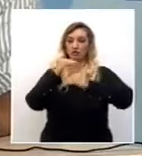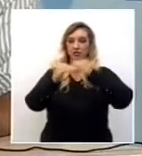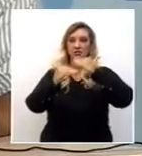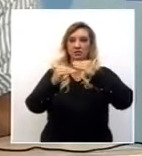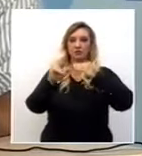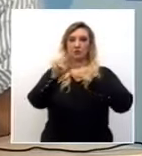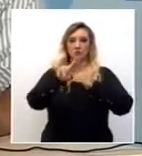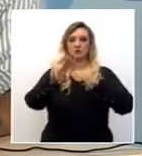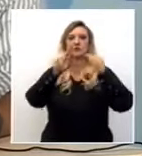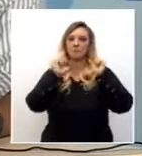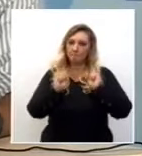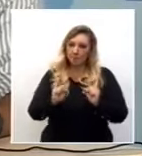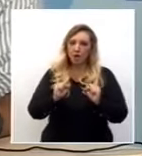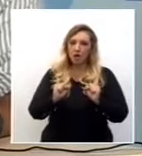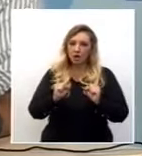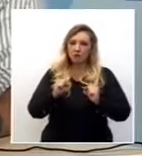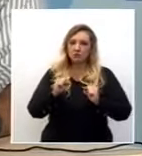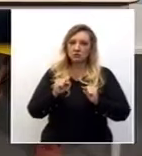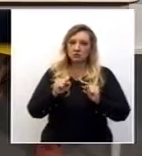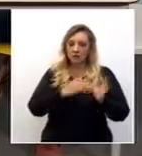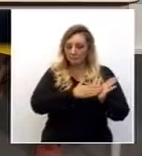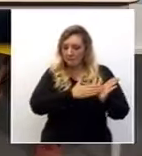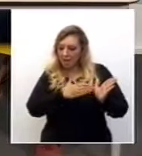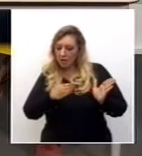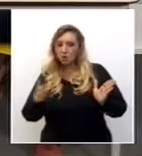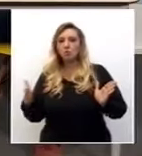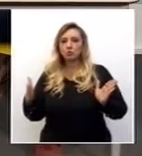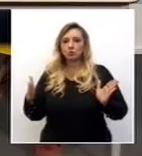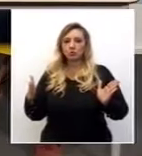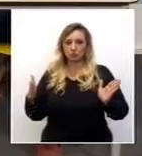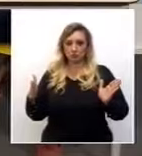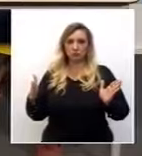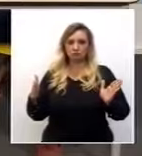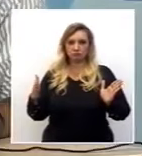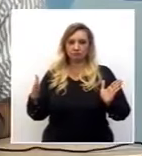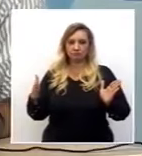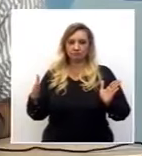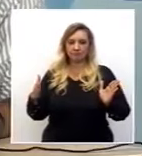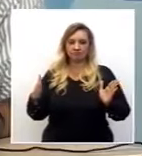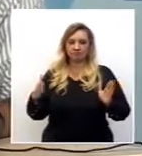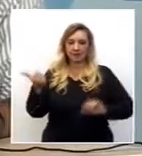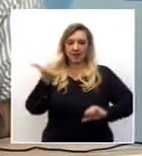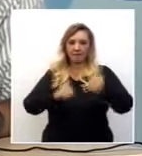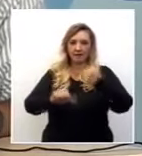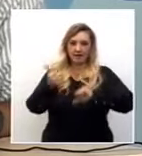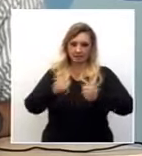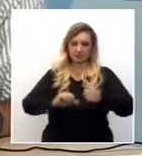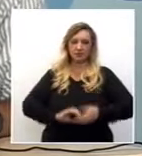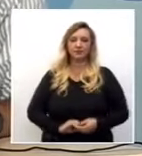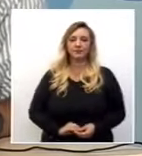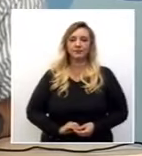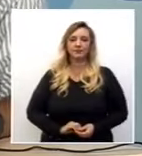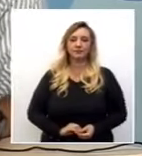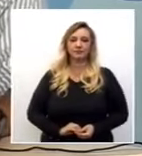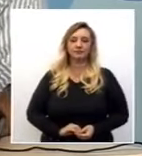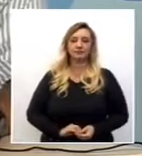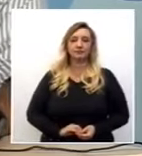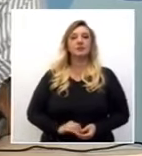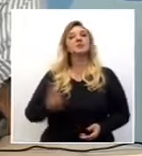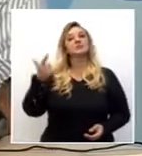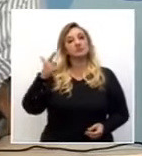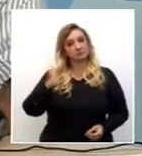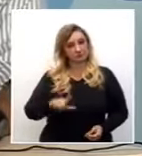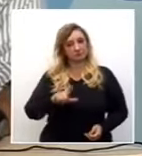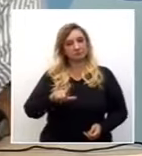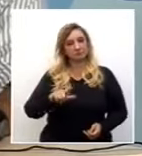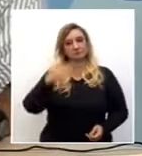utilizar, né, para esse período, né? Isso, nesse período, nesse processo de avaliação. Sim. Né? Mais uma vez,